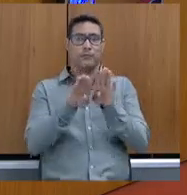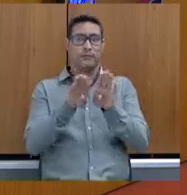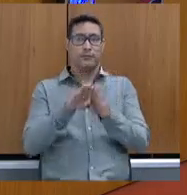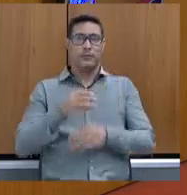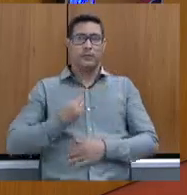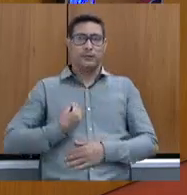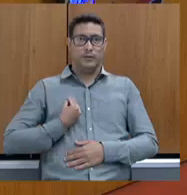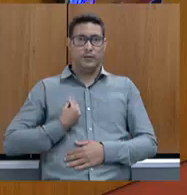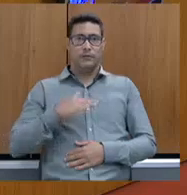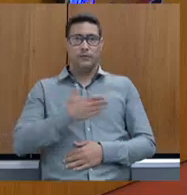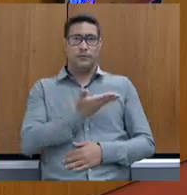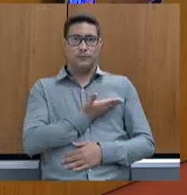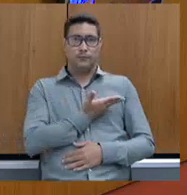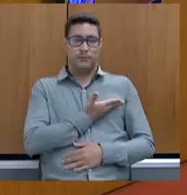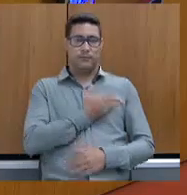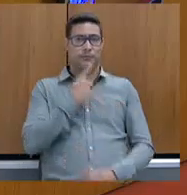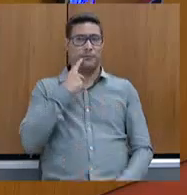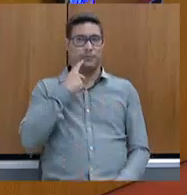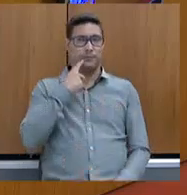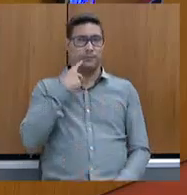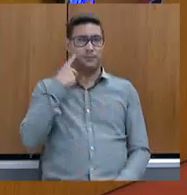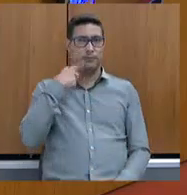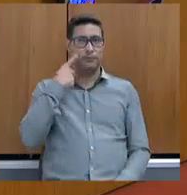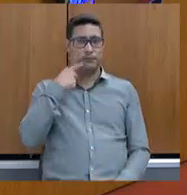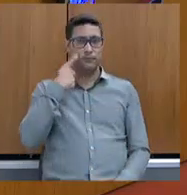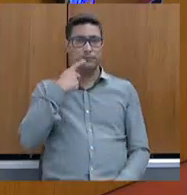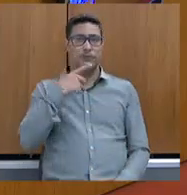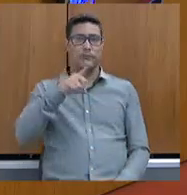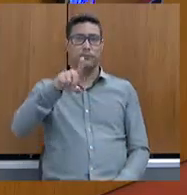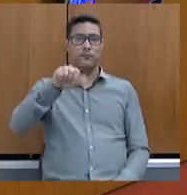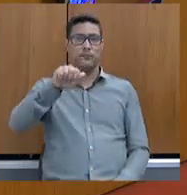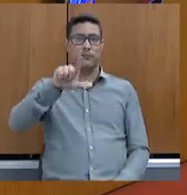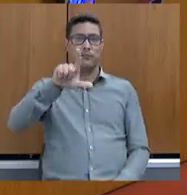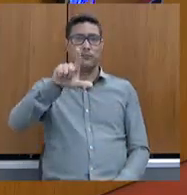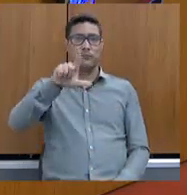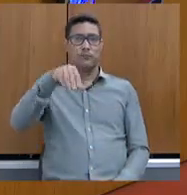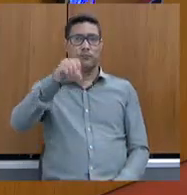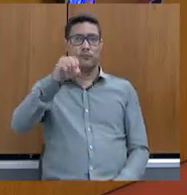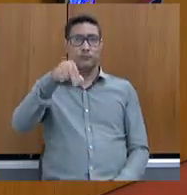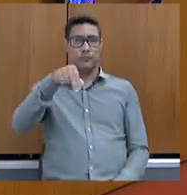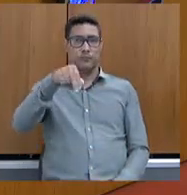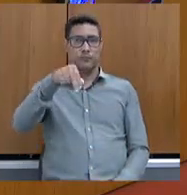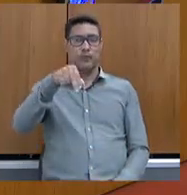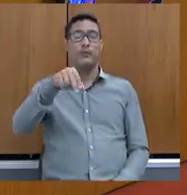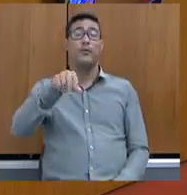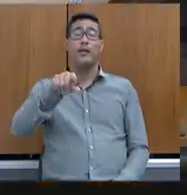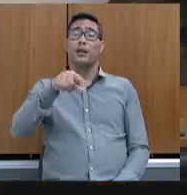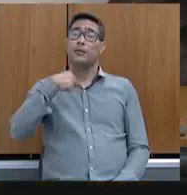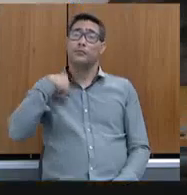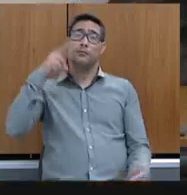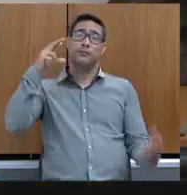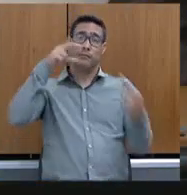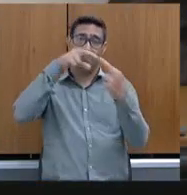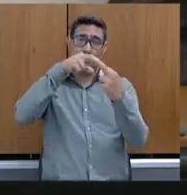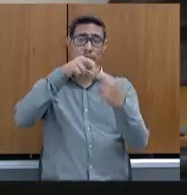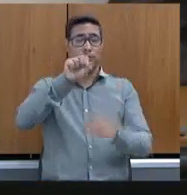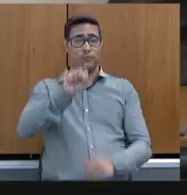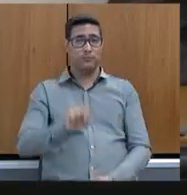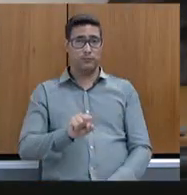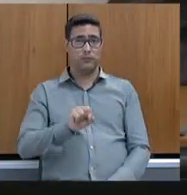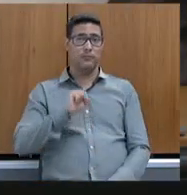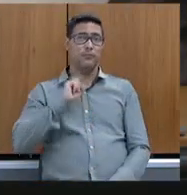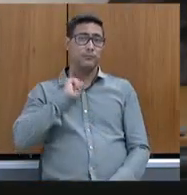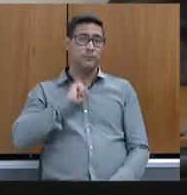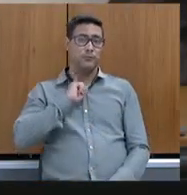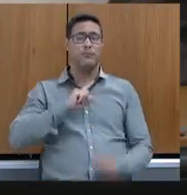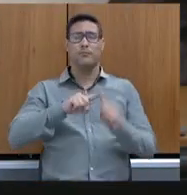nosso amigo deputado Dalva Ribeiro Silva uma referência não só para o sul de Minas mas para toda Minas